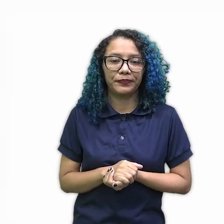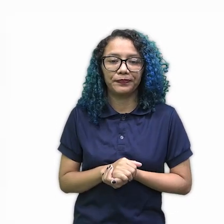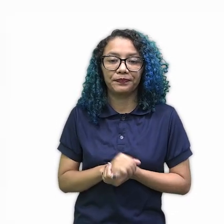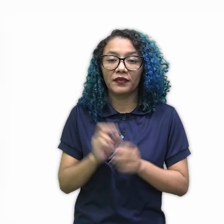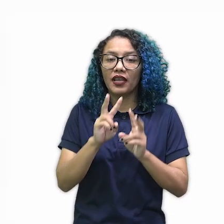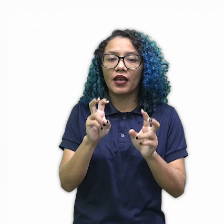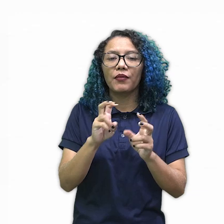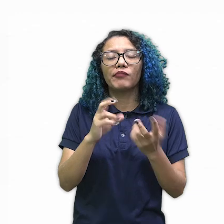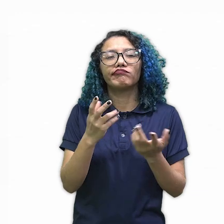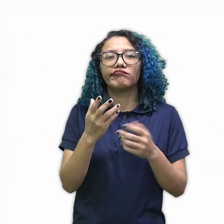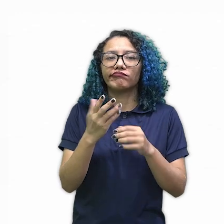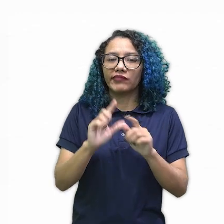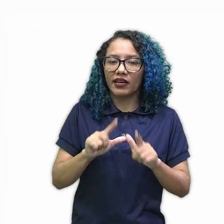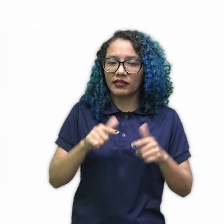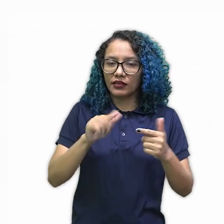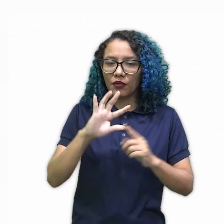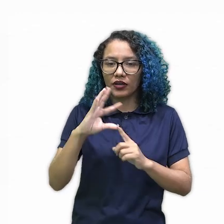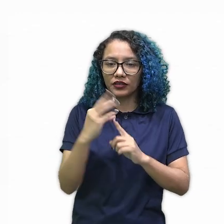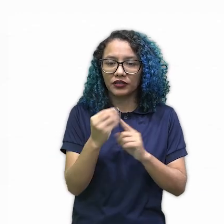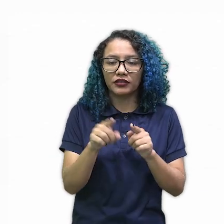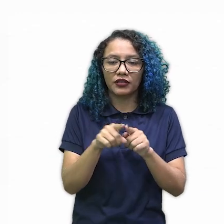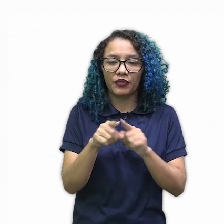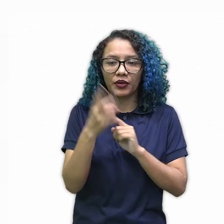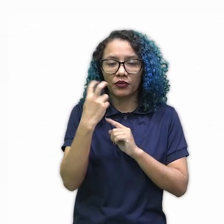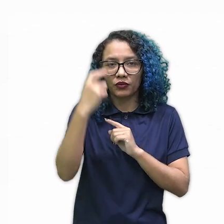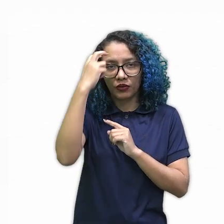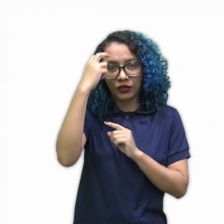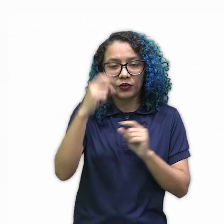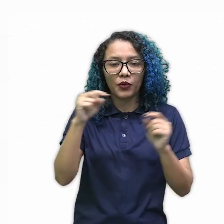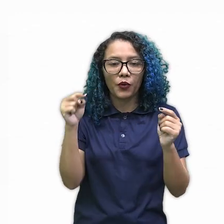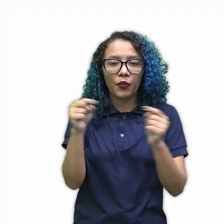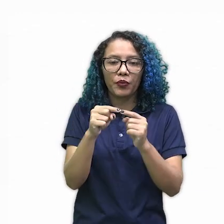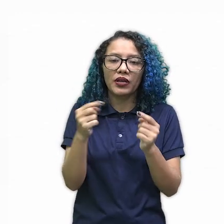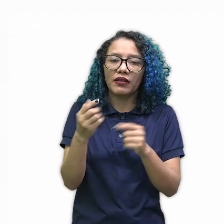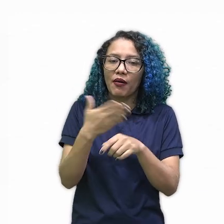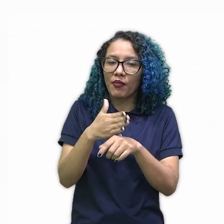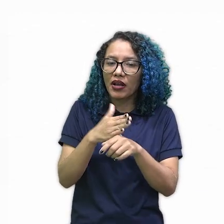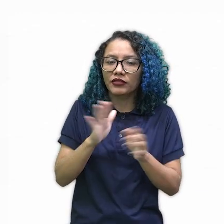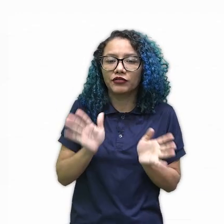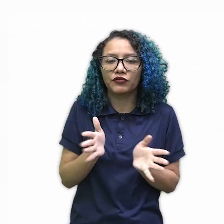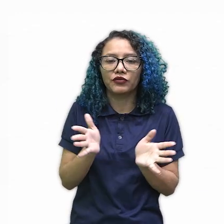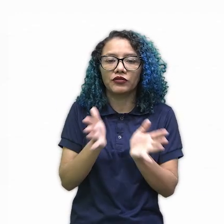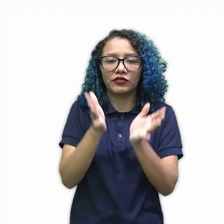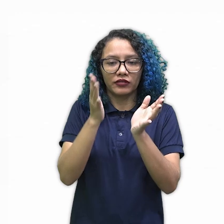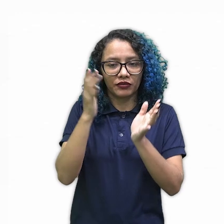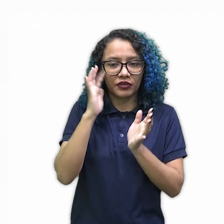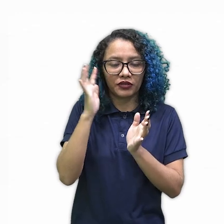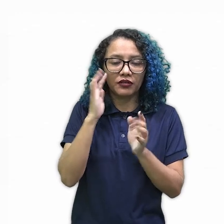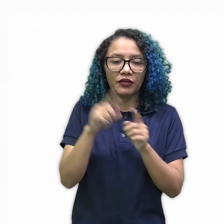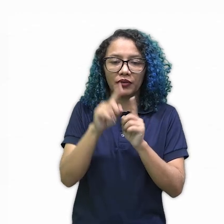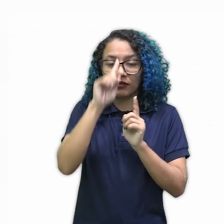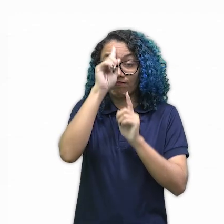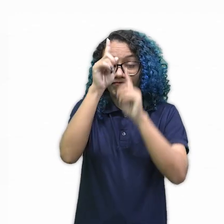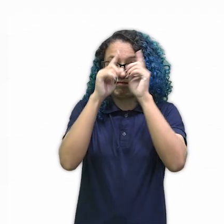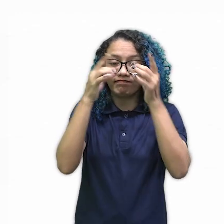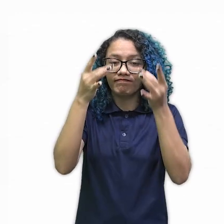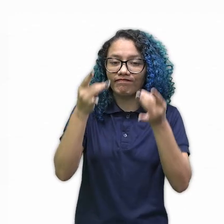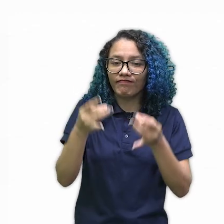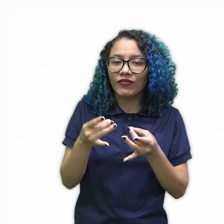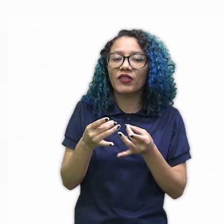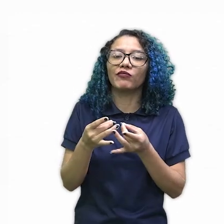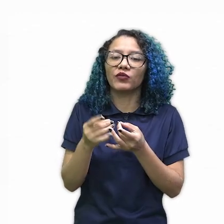são manifestações artísticas e culturais com práticas que estimulam a imaginação e a criatividade, exploração das